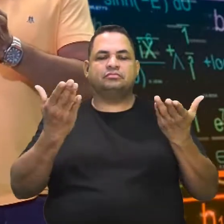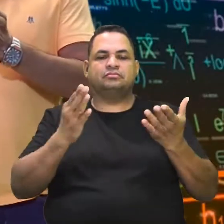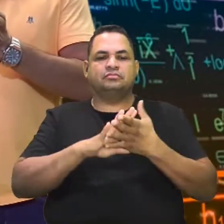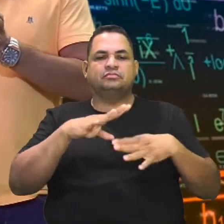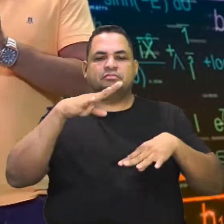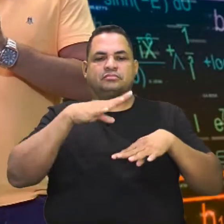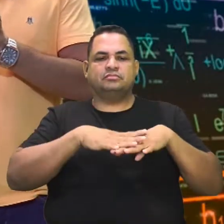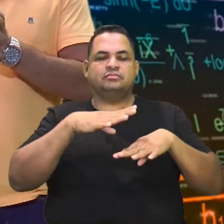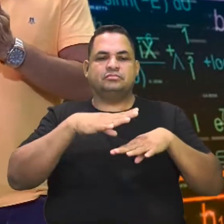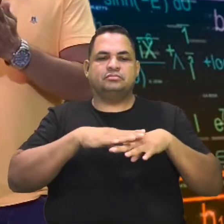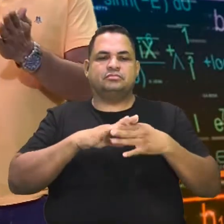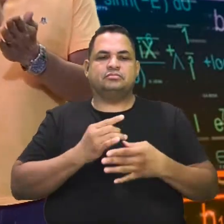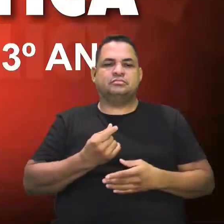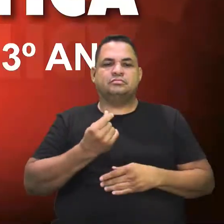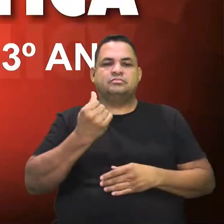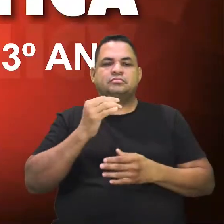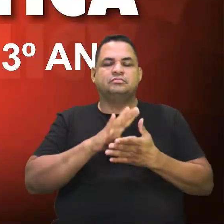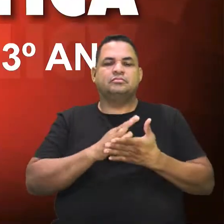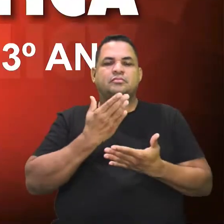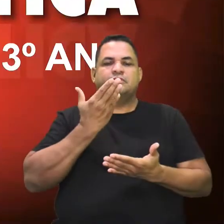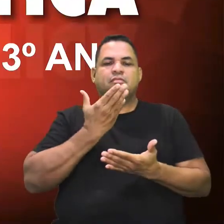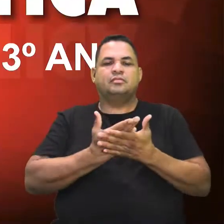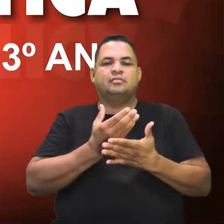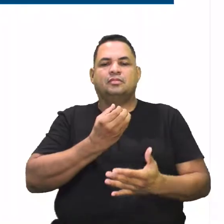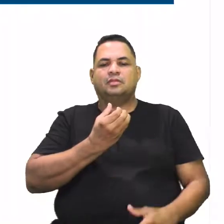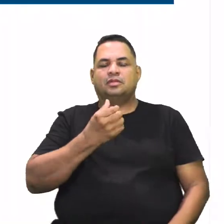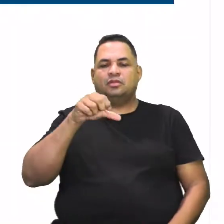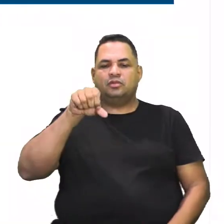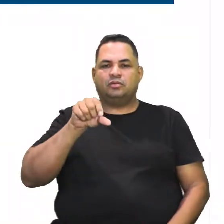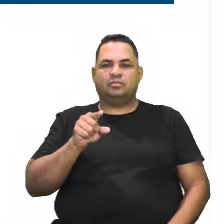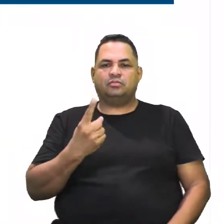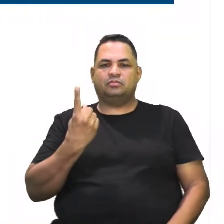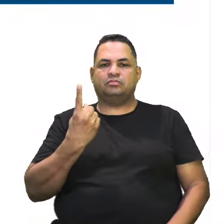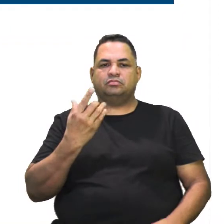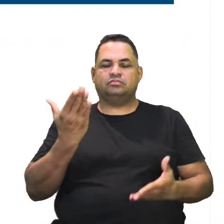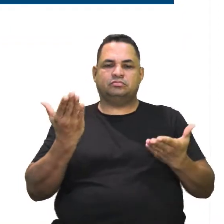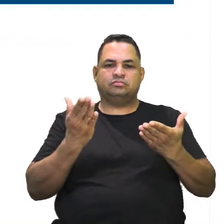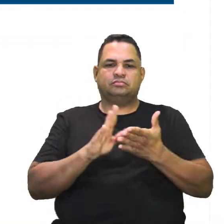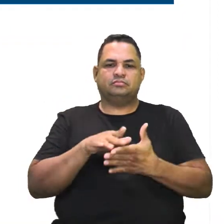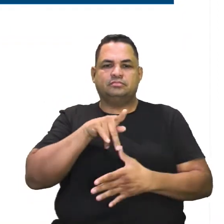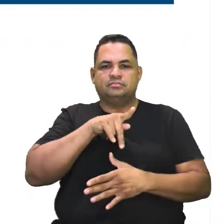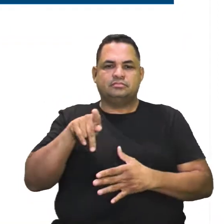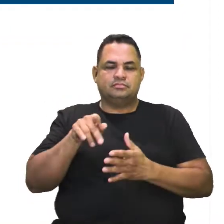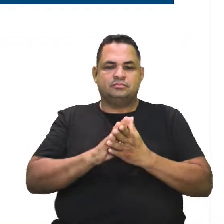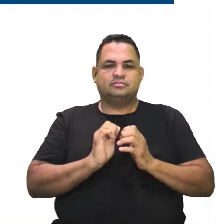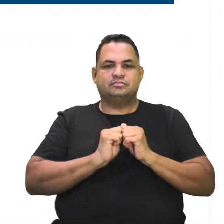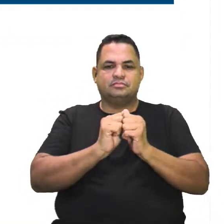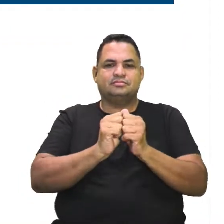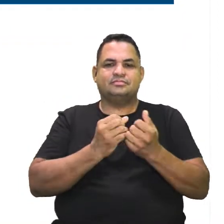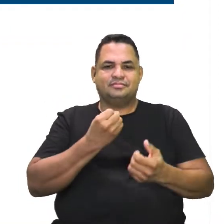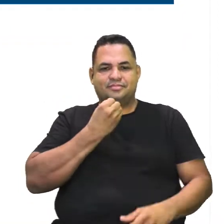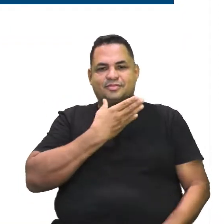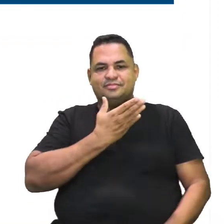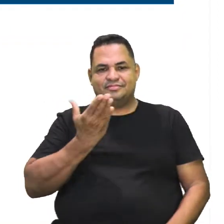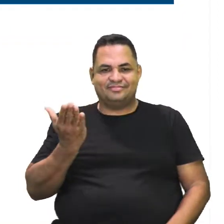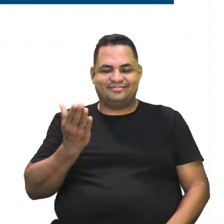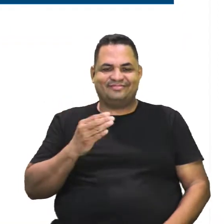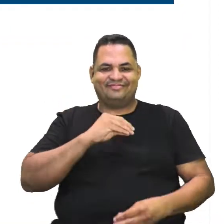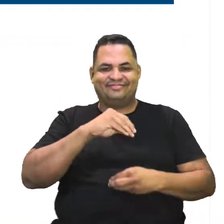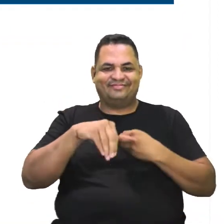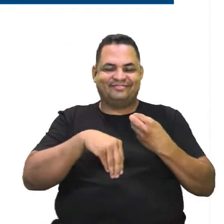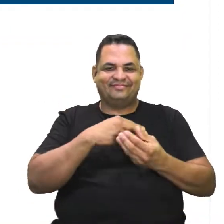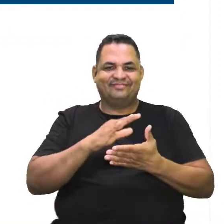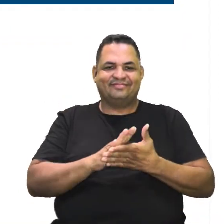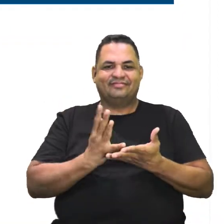nossa matemática financeira. Olha lá, aula 9.1, a gente vem assim, professor Sâmio, vamos junto? Tudo bem? Tudo junto e